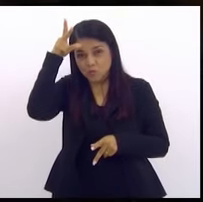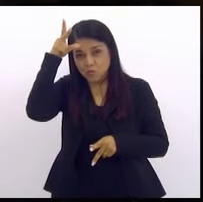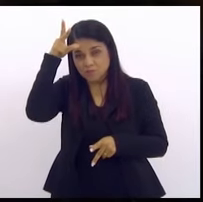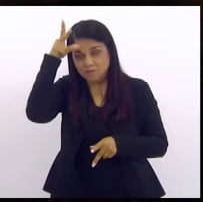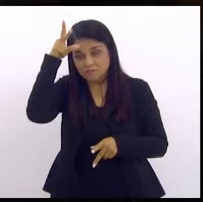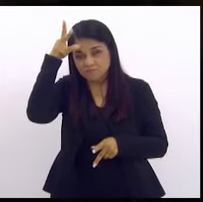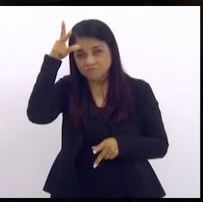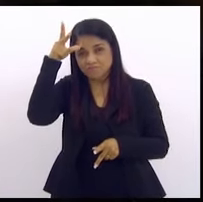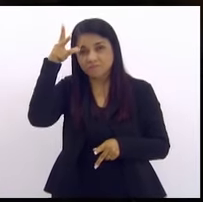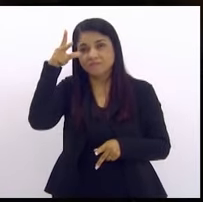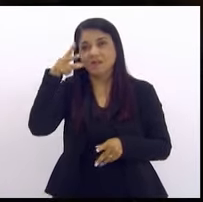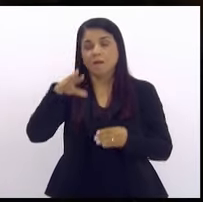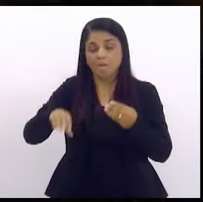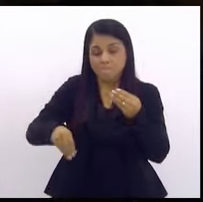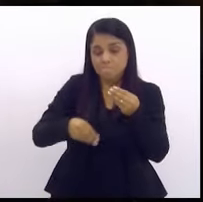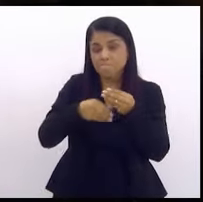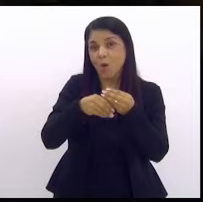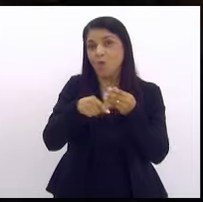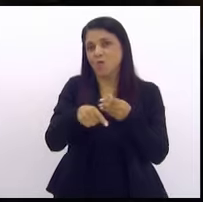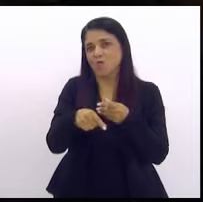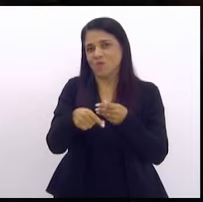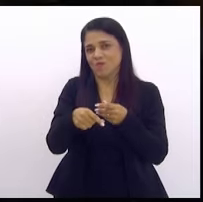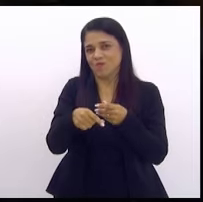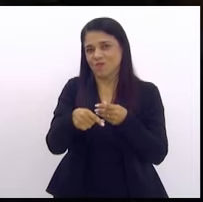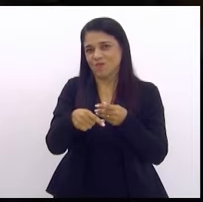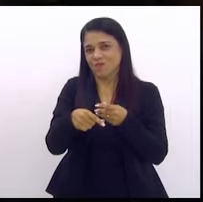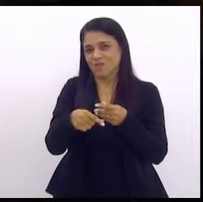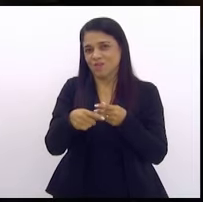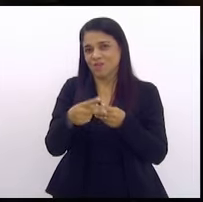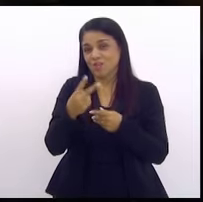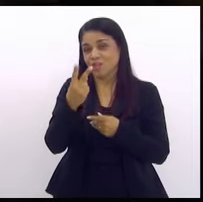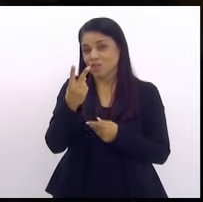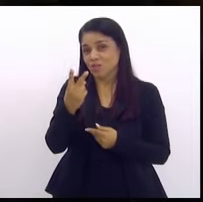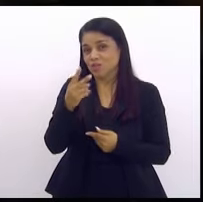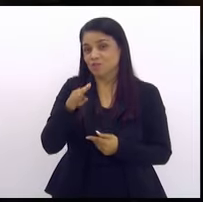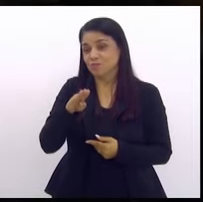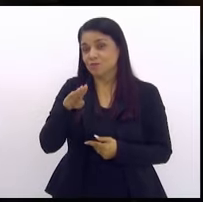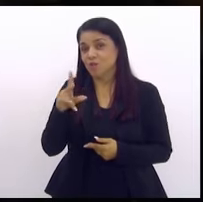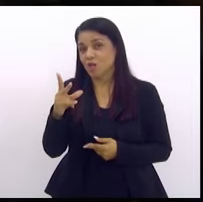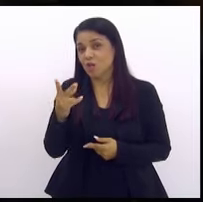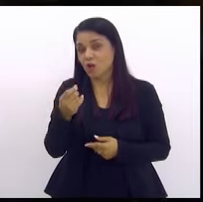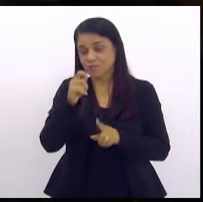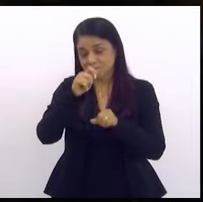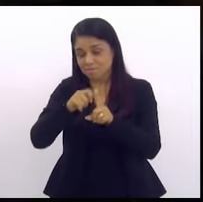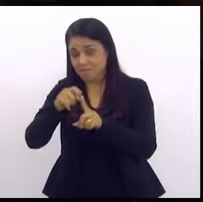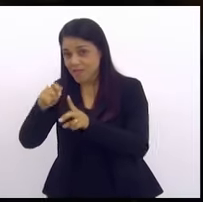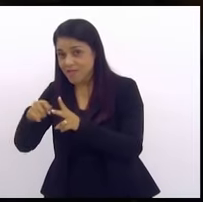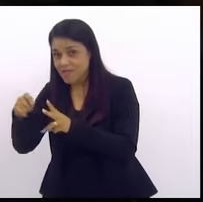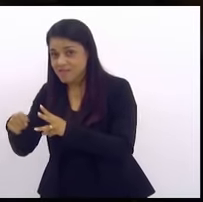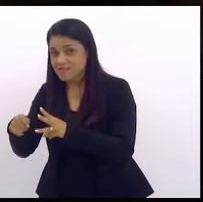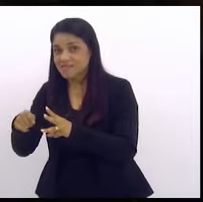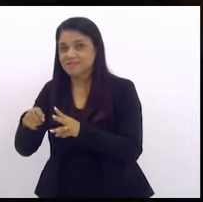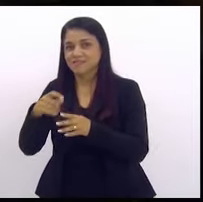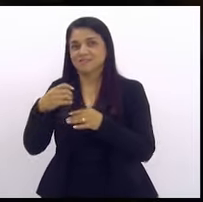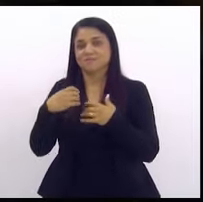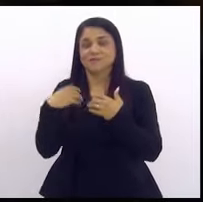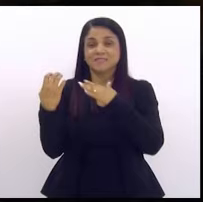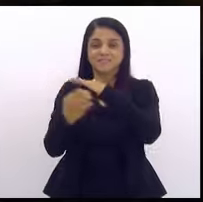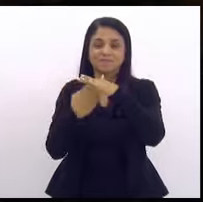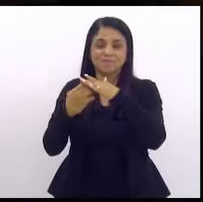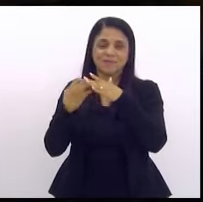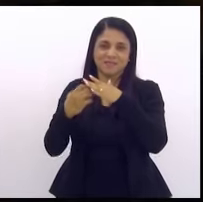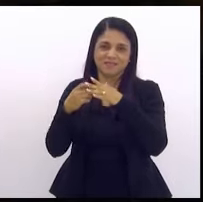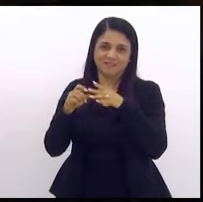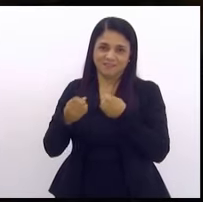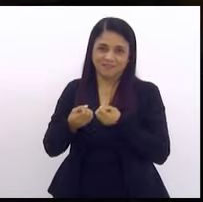subsidia, porque estava ali, até pouco tempo atrás, dando 2 milhões por mês para as empresas de ônibus de Petrópolis, e com a tarifa que o